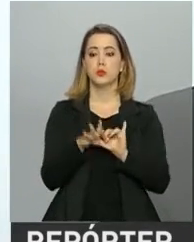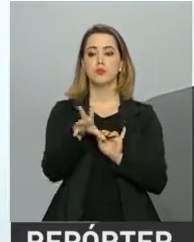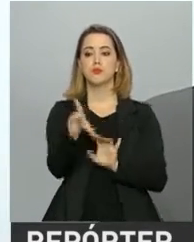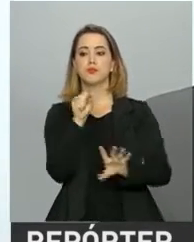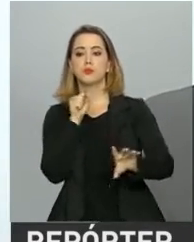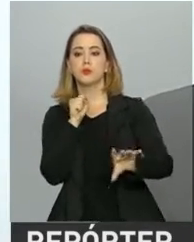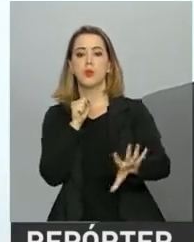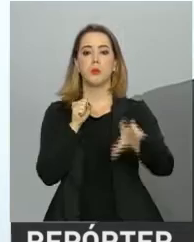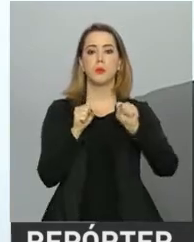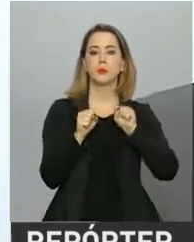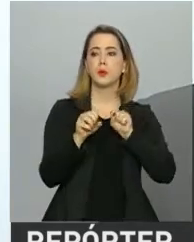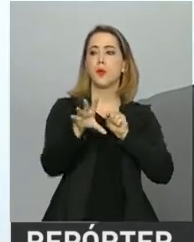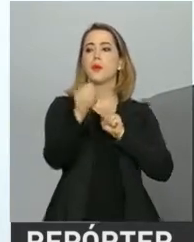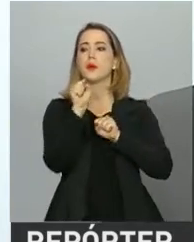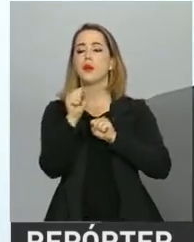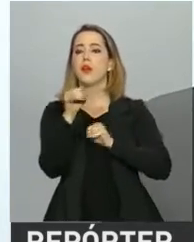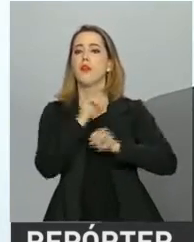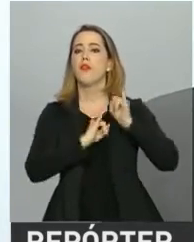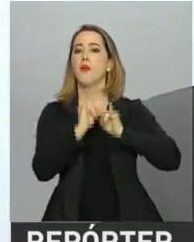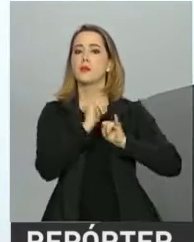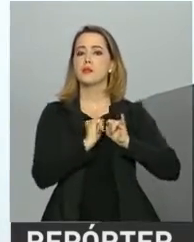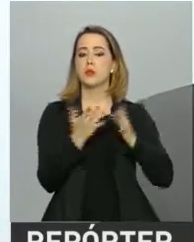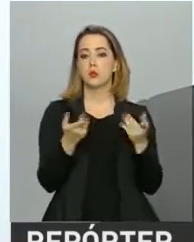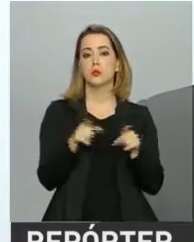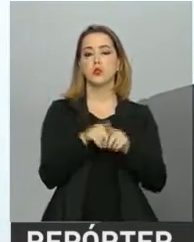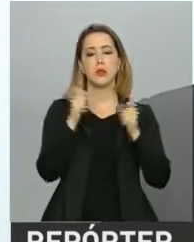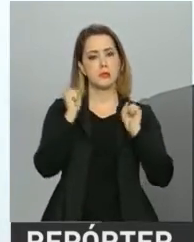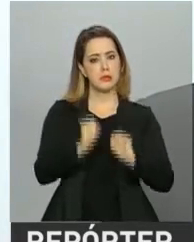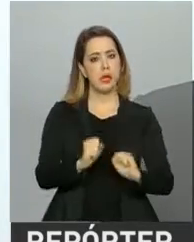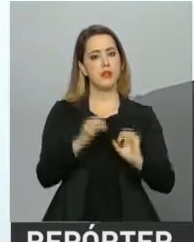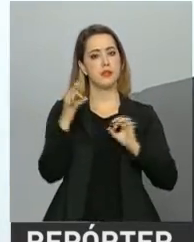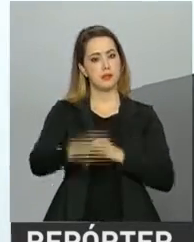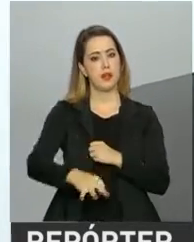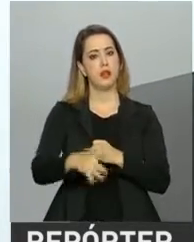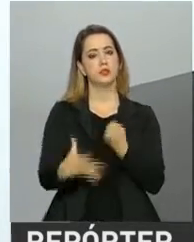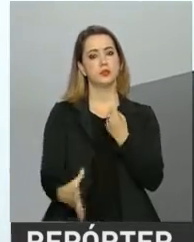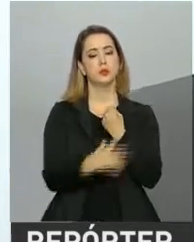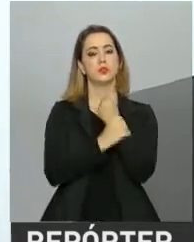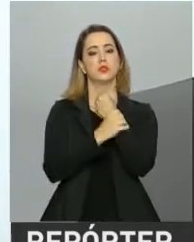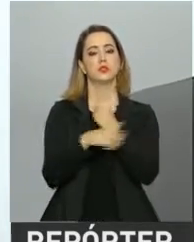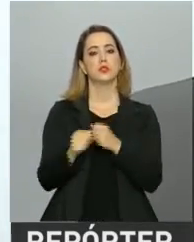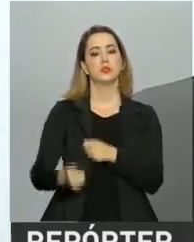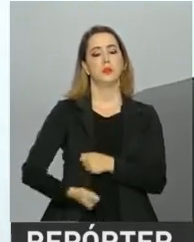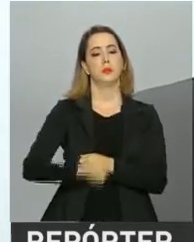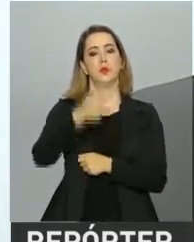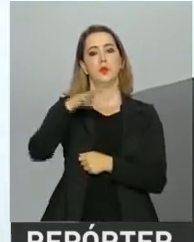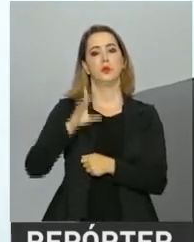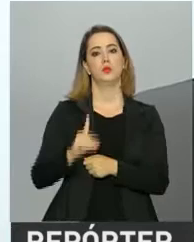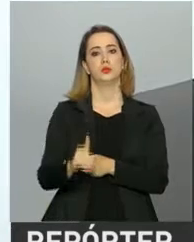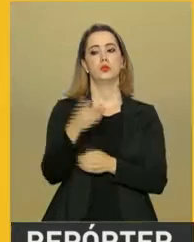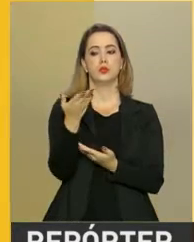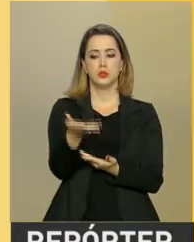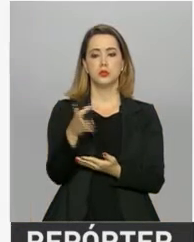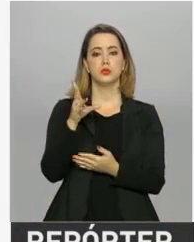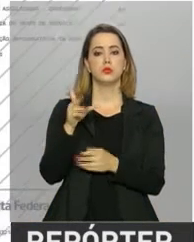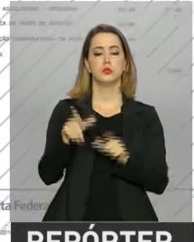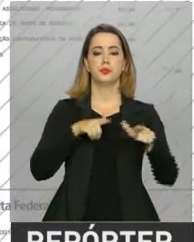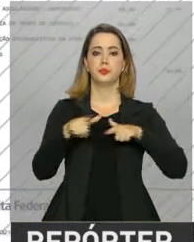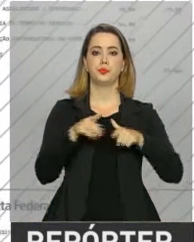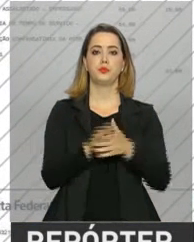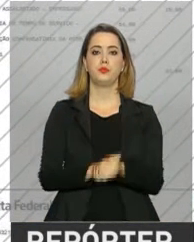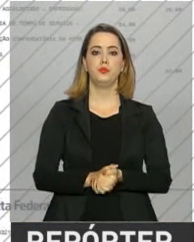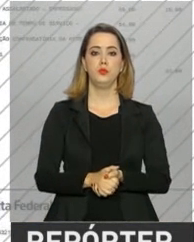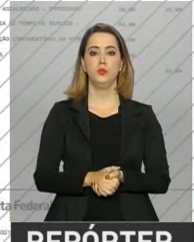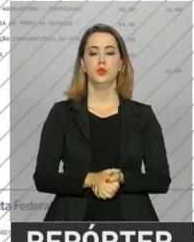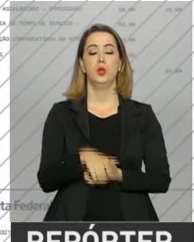de uma forma mais correta, mais segura, para garantir de maneira mais efetiva o direito desses trabalhadores. No